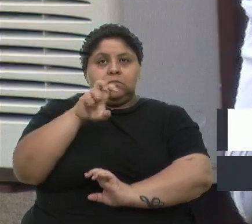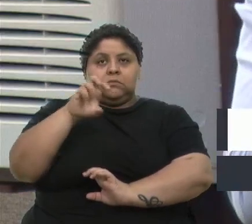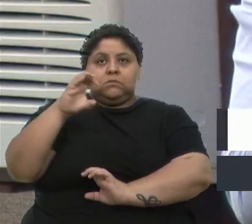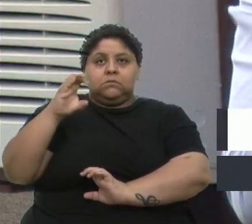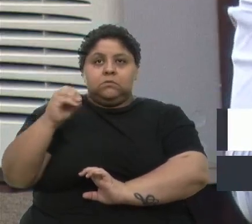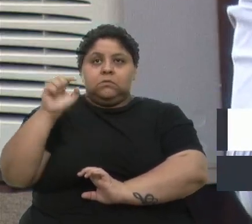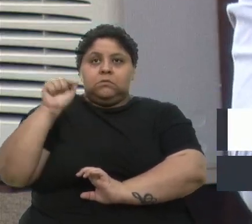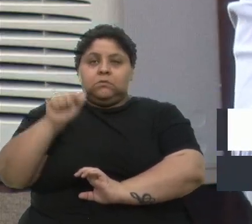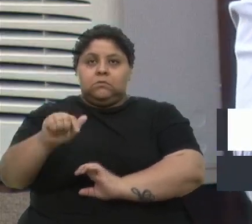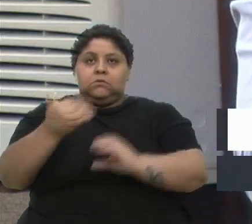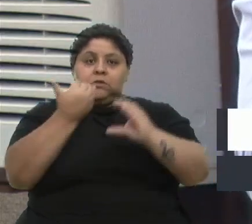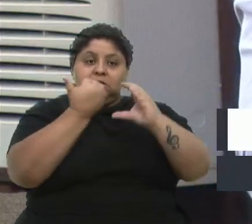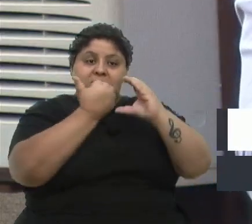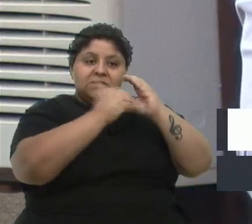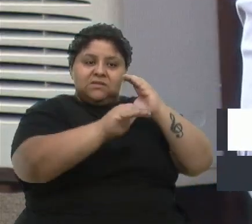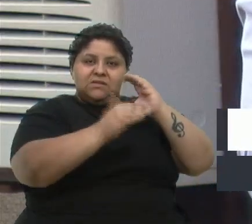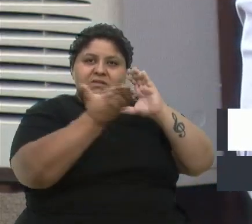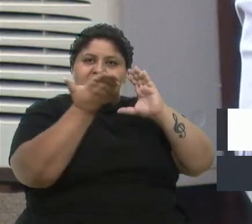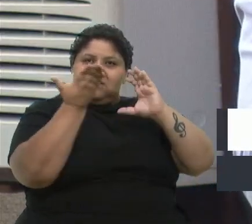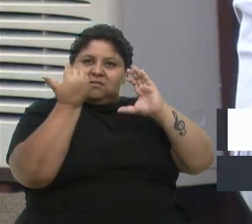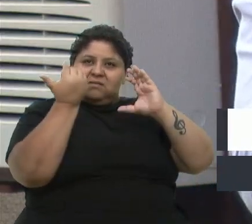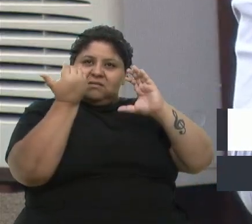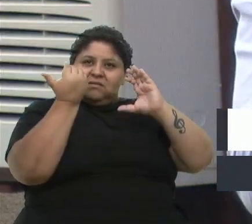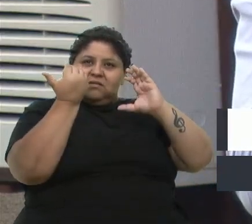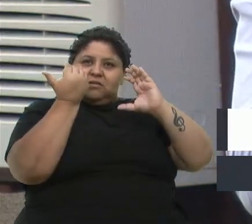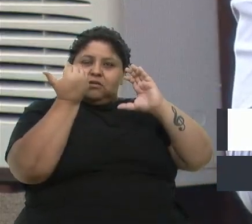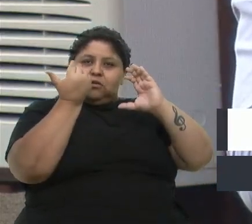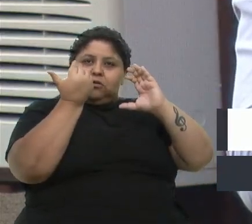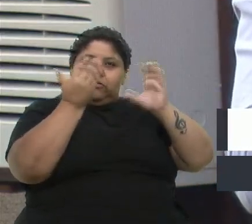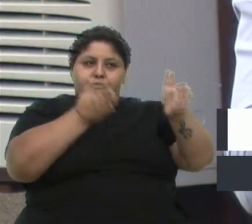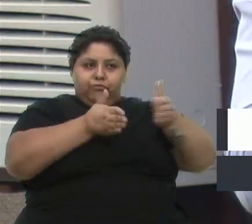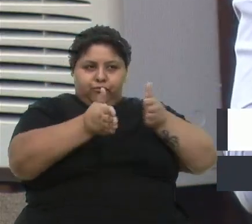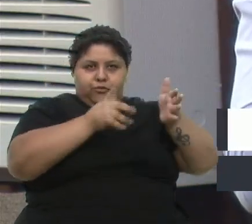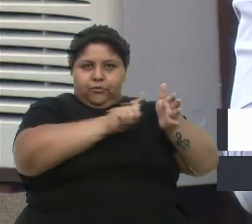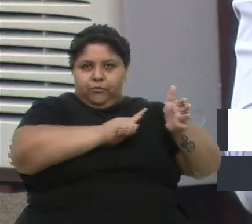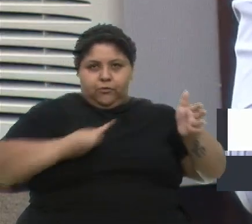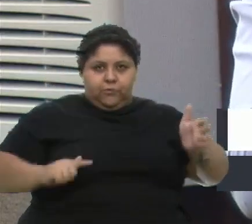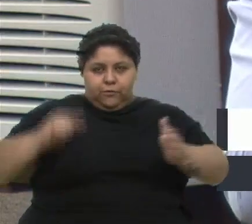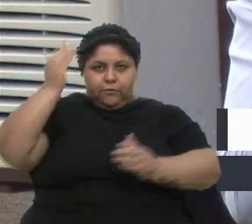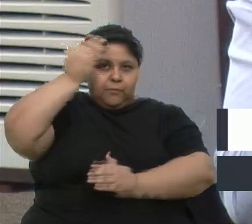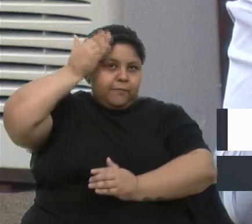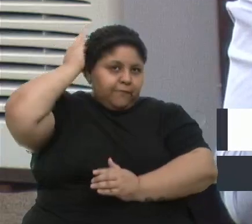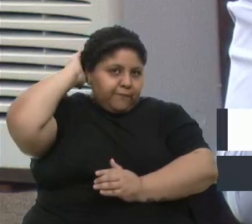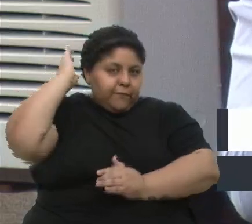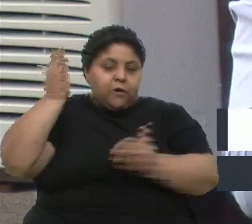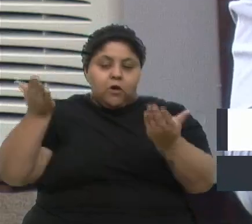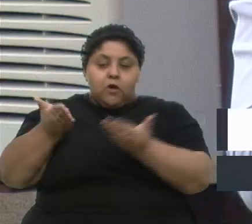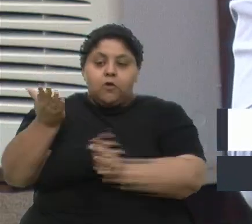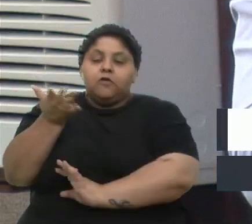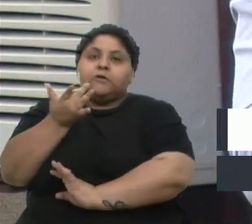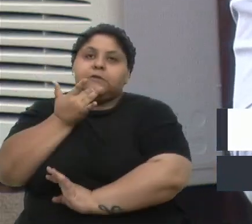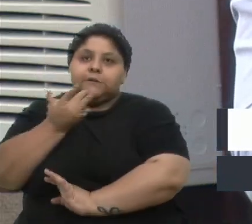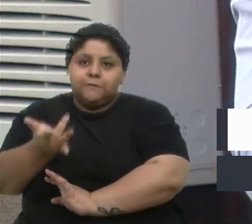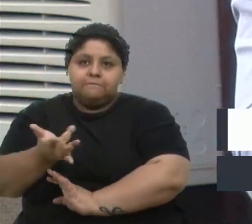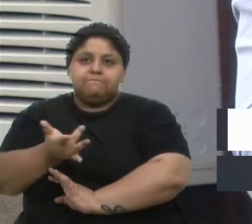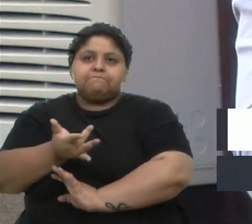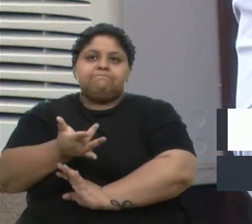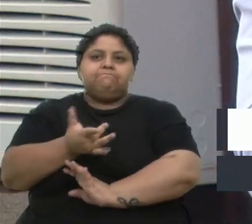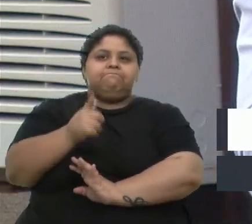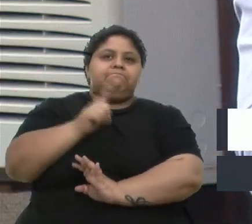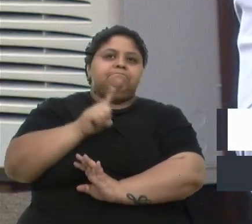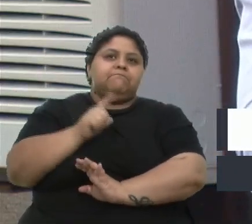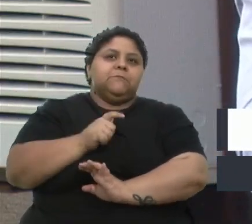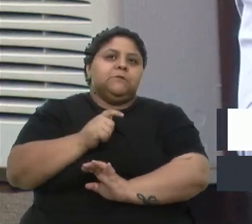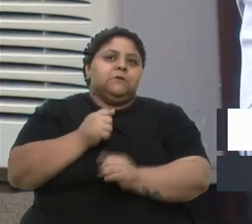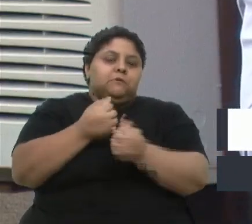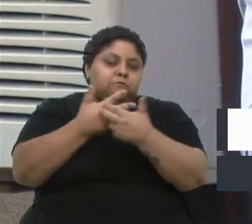pelo deputado federal na época do governo Guerra, né? E hoje à tarde vamos ter elementos, né, e